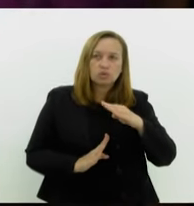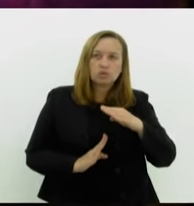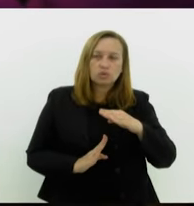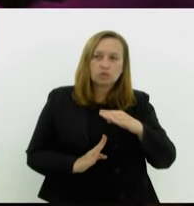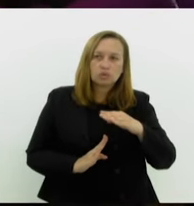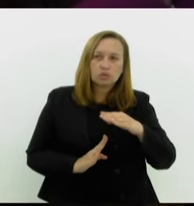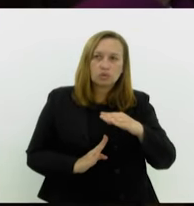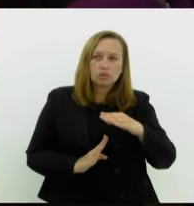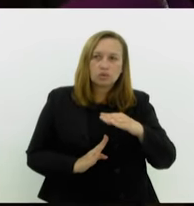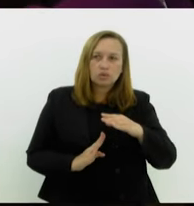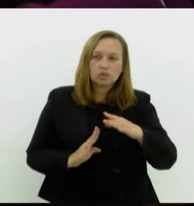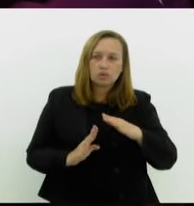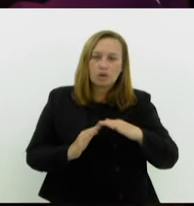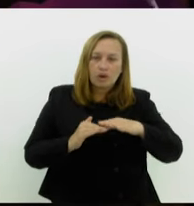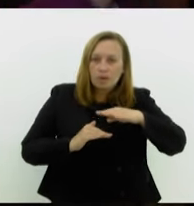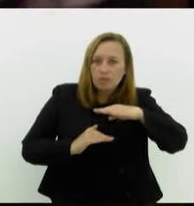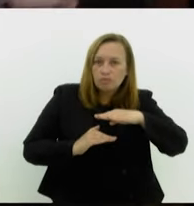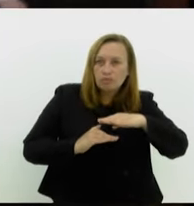ambiente